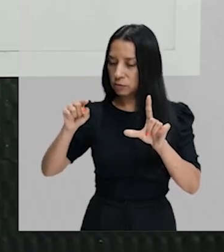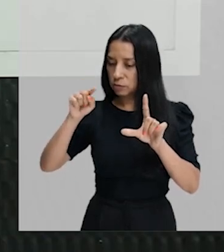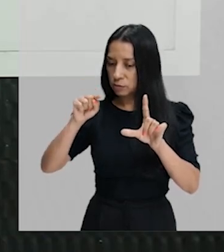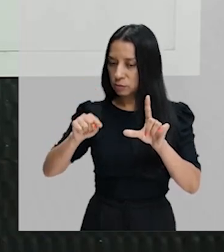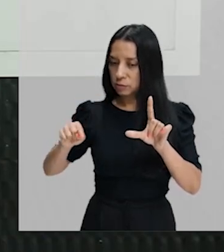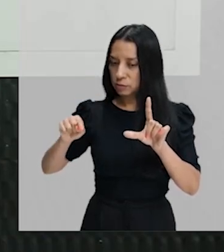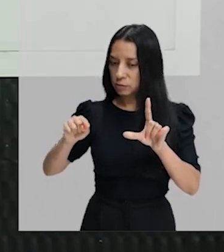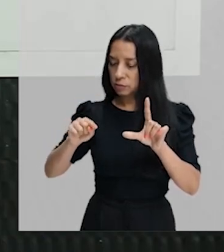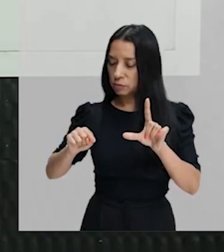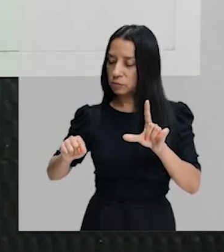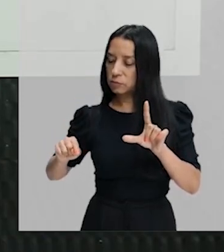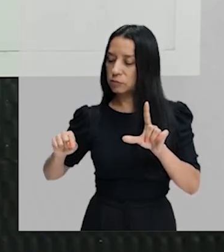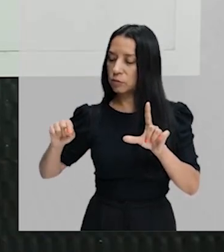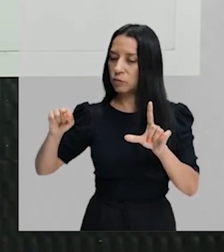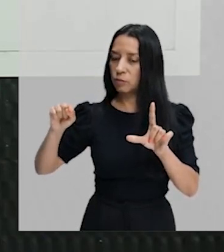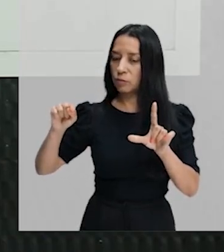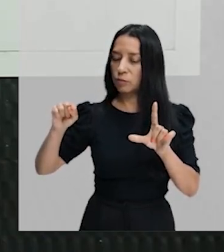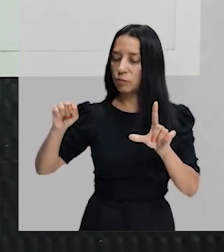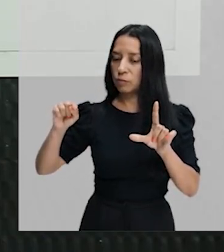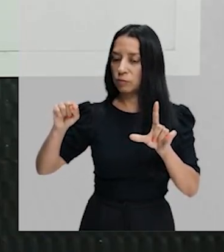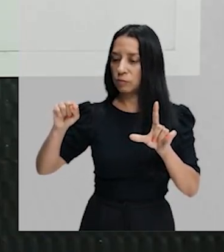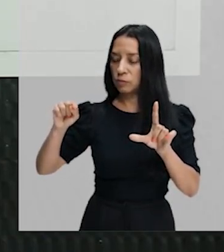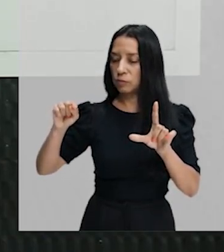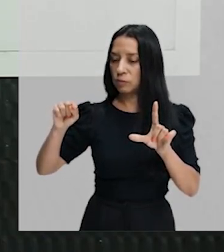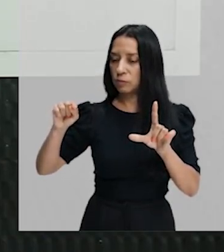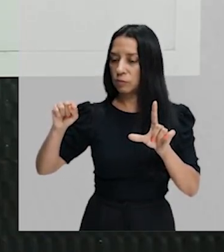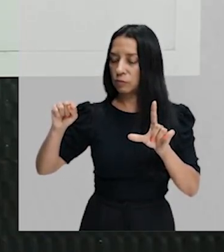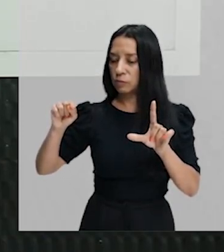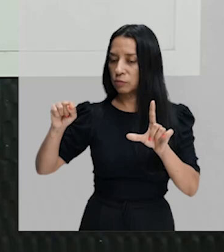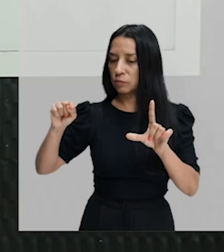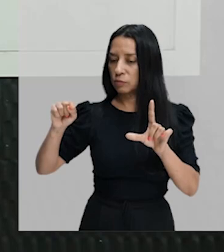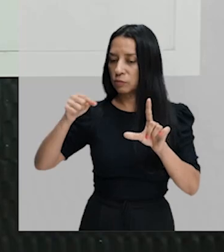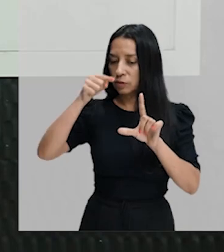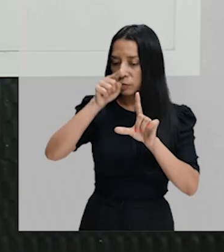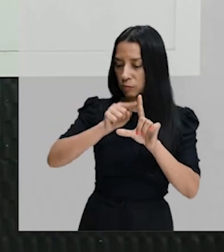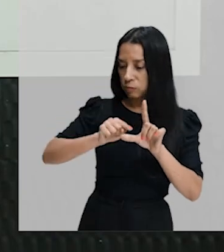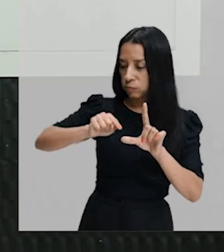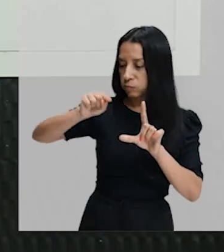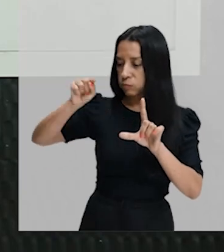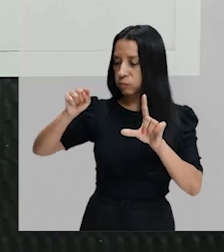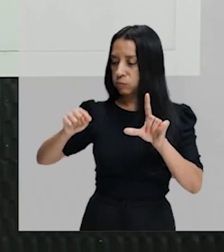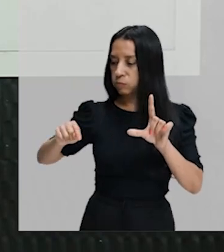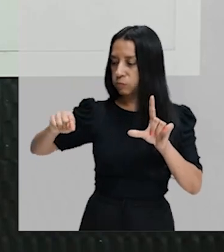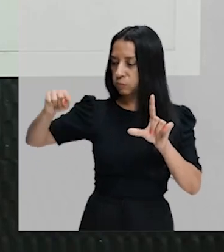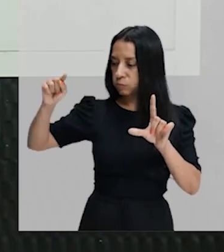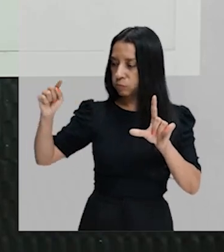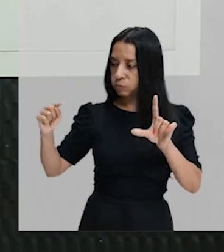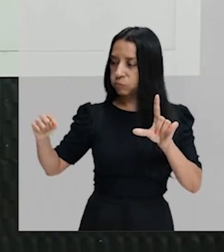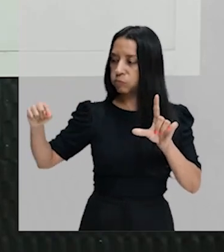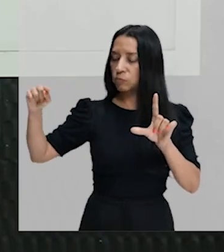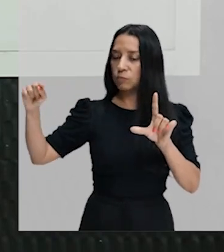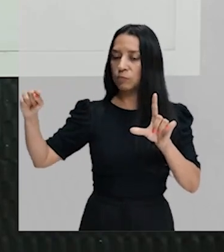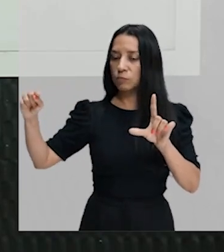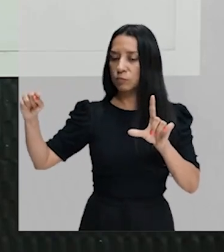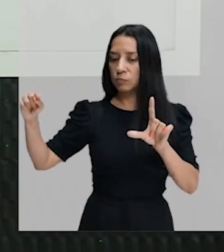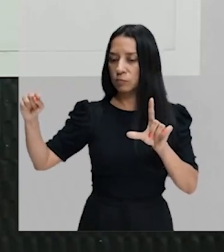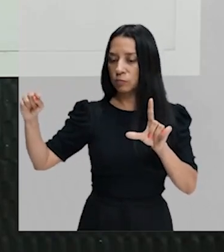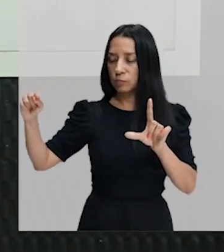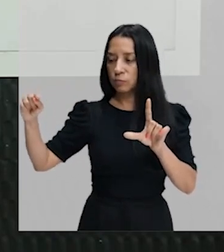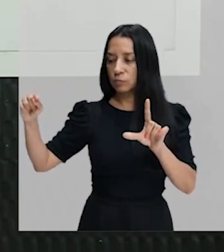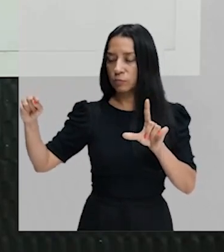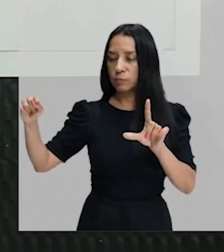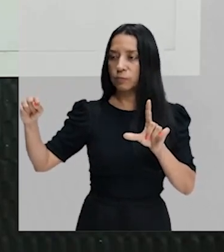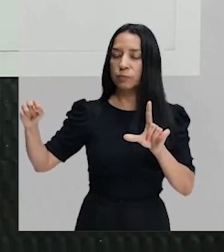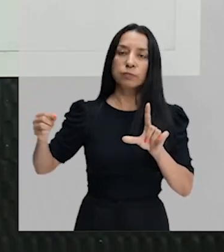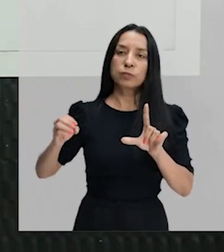chega no ponto mais baixo e depois ele volta para o patamar Ou seja eu tenho uma pulsação subiu desceu e chegou no mesmo nível